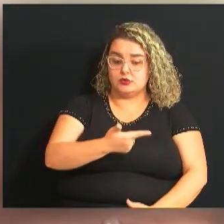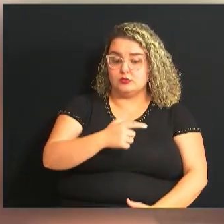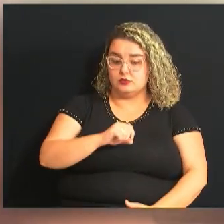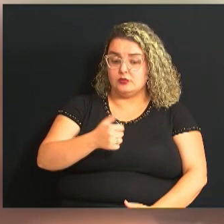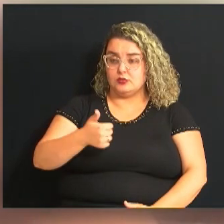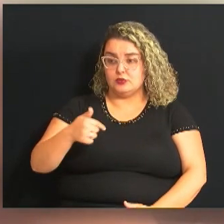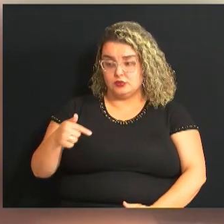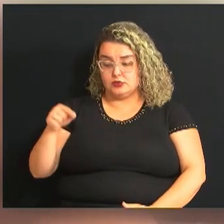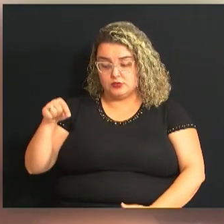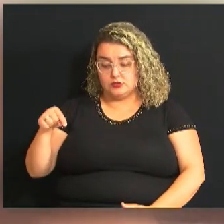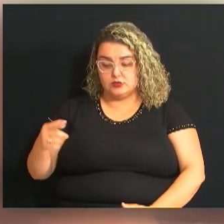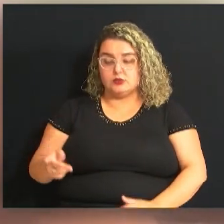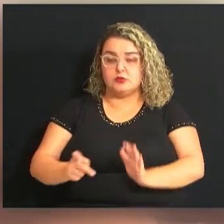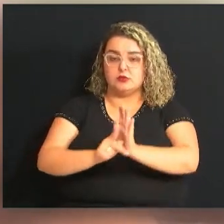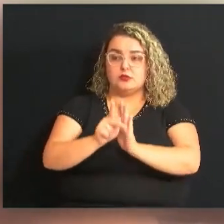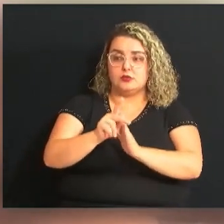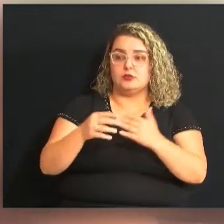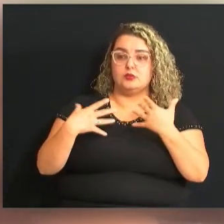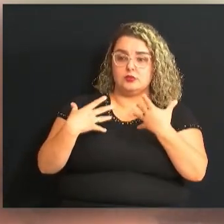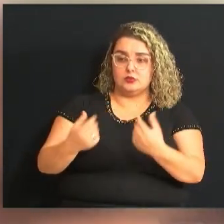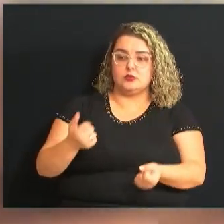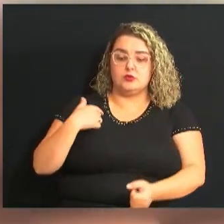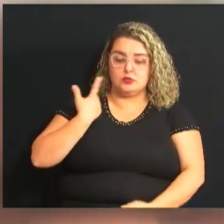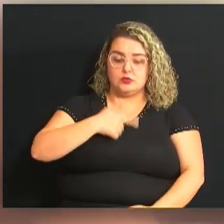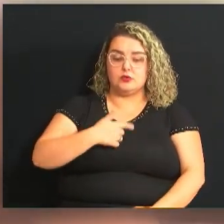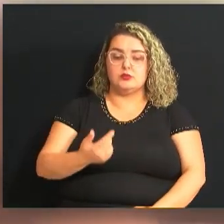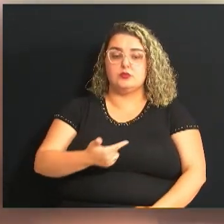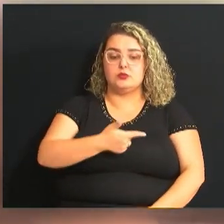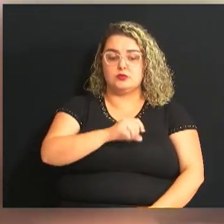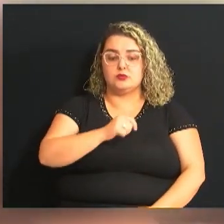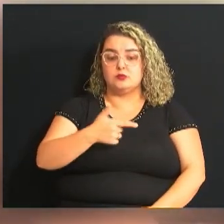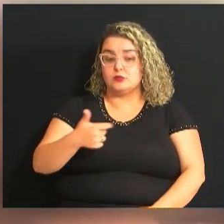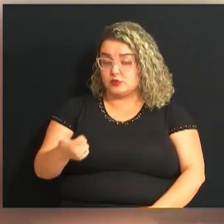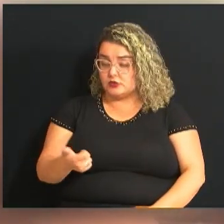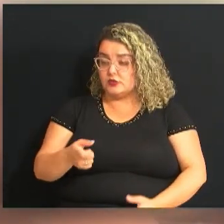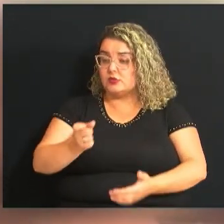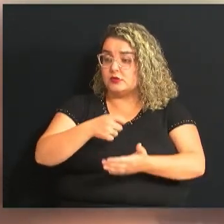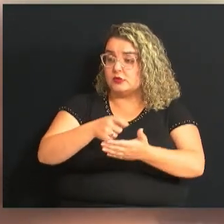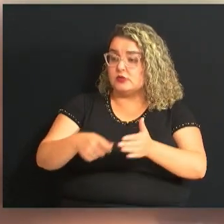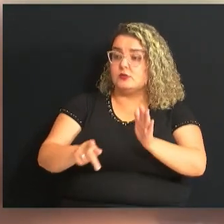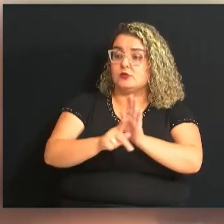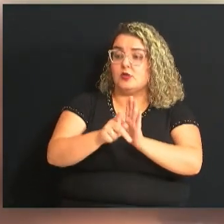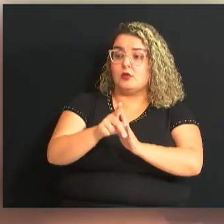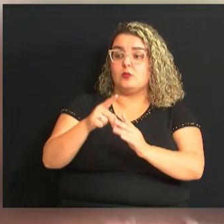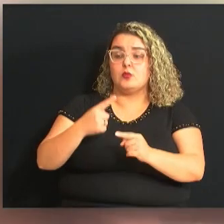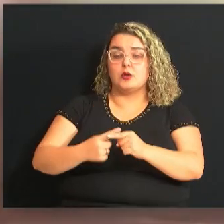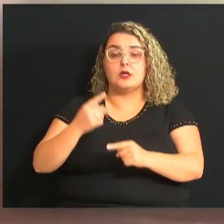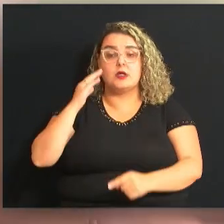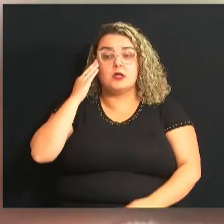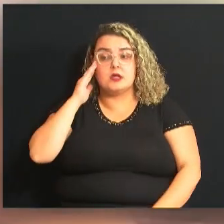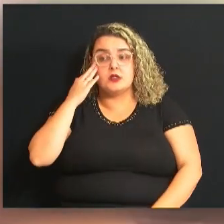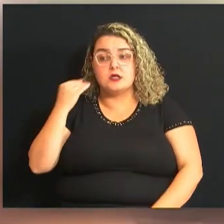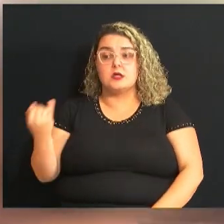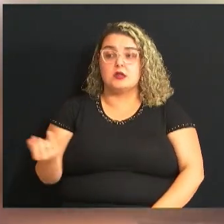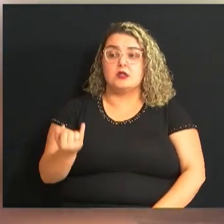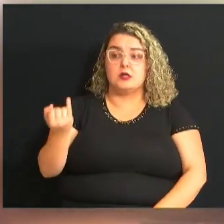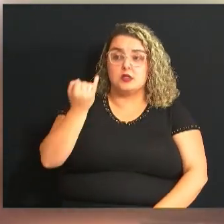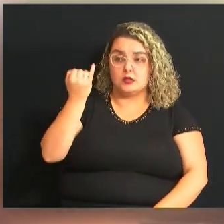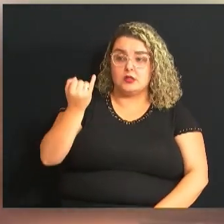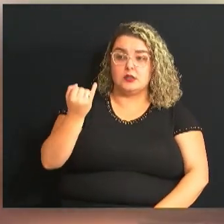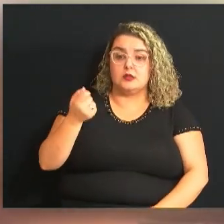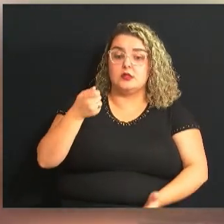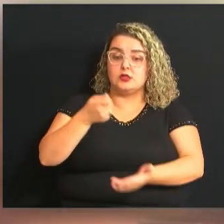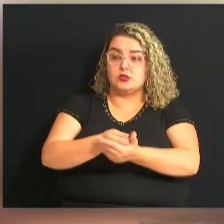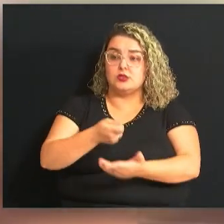projeto, e nós assumimos em 2021, nós assinamos esse projeto porque a gente entende a importância que ele cumpre, né?